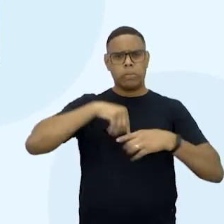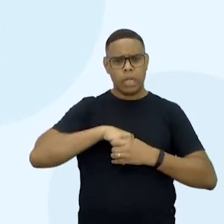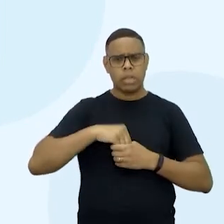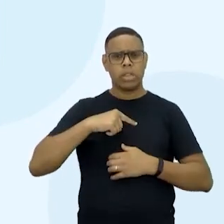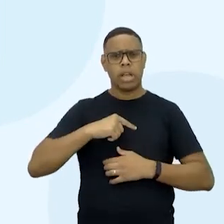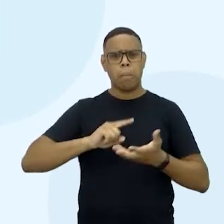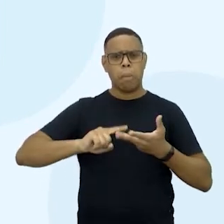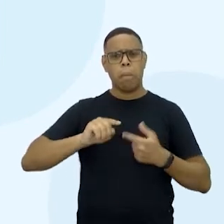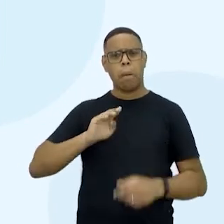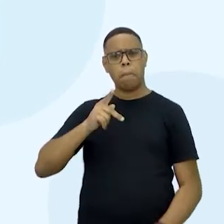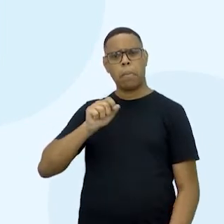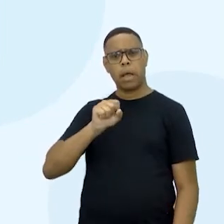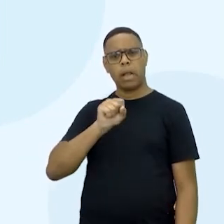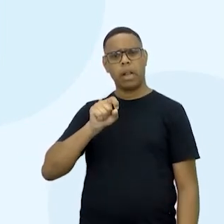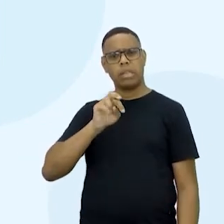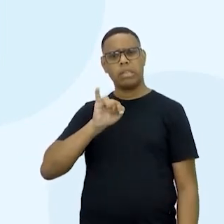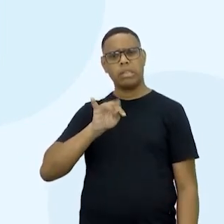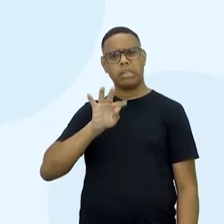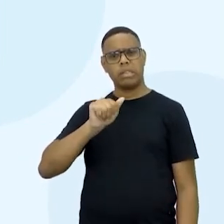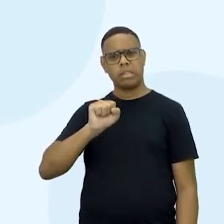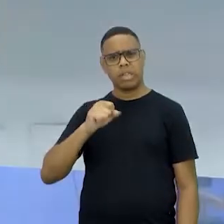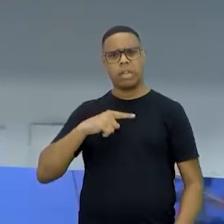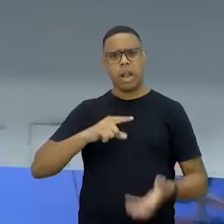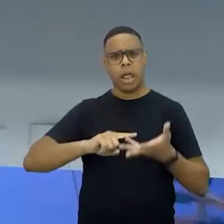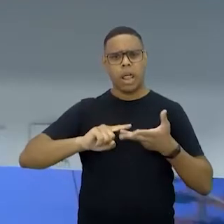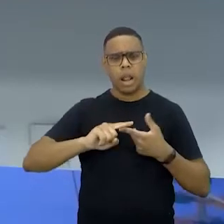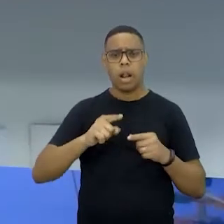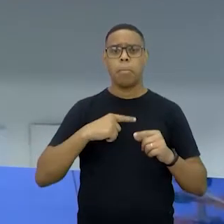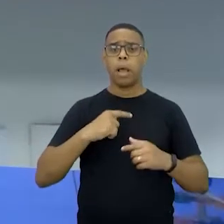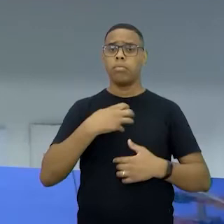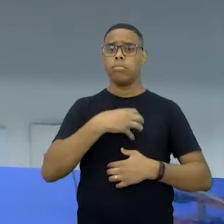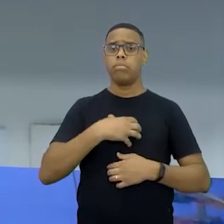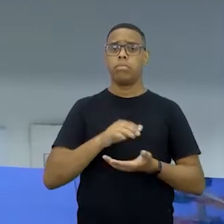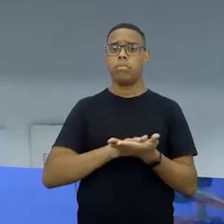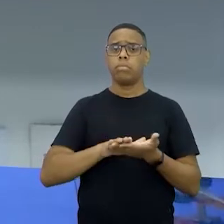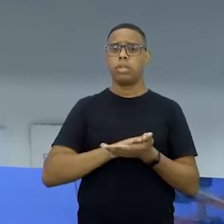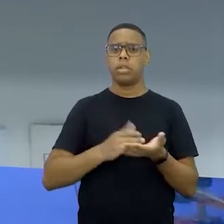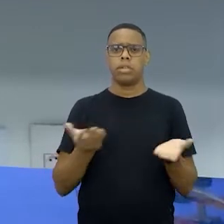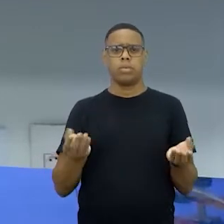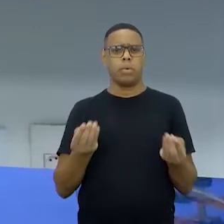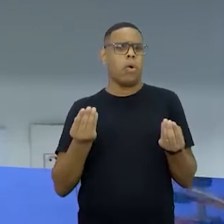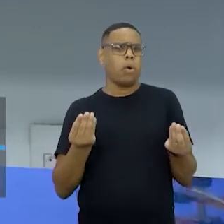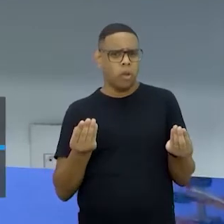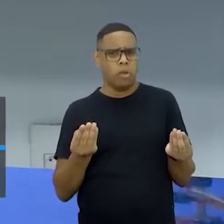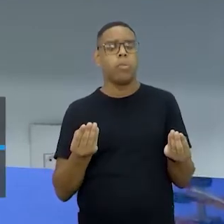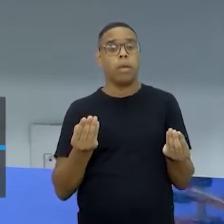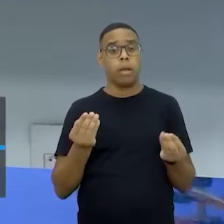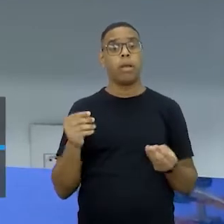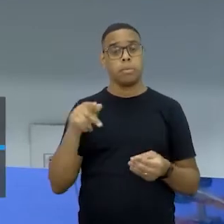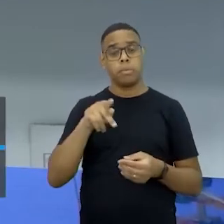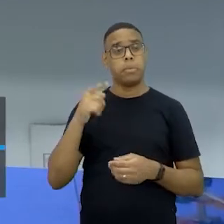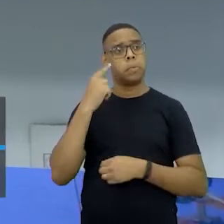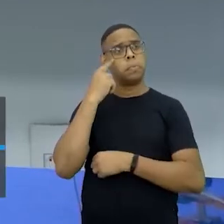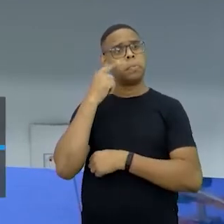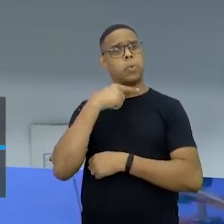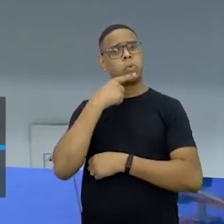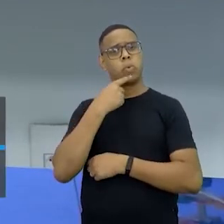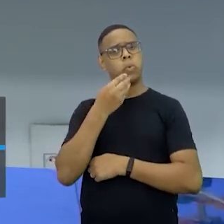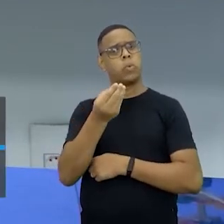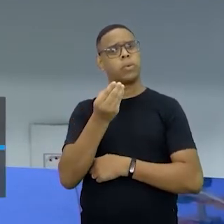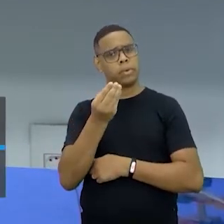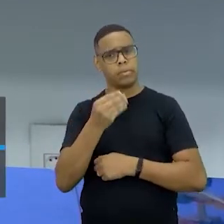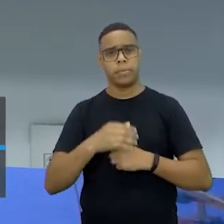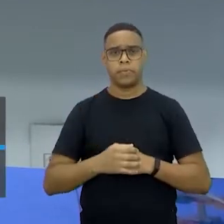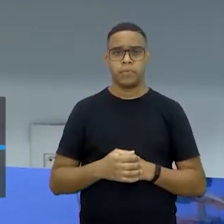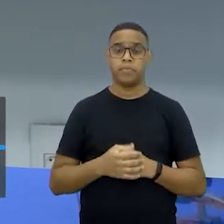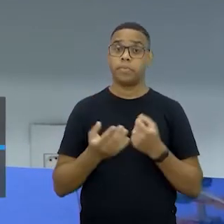se Então essa foi a pergunta de trabalho da professora Maria Glória Domingues porque justamente